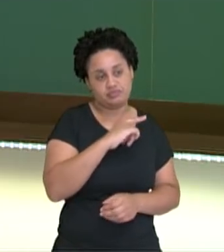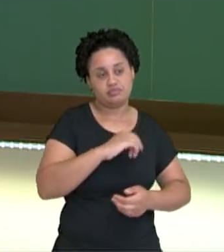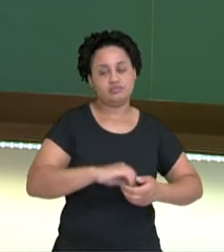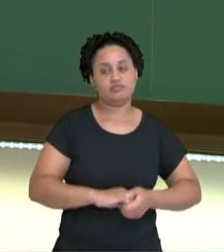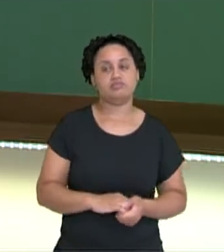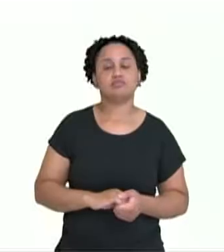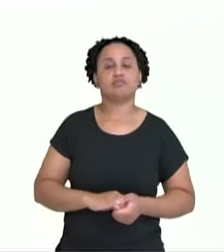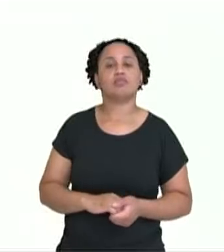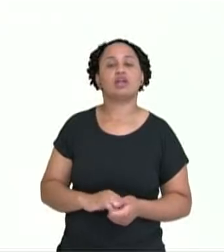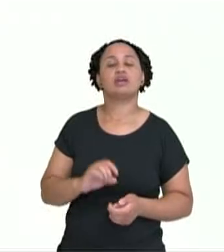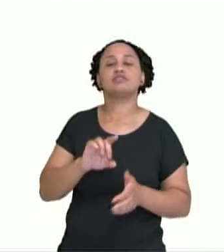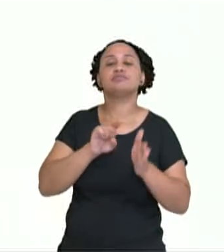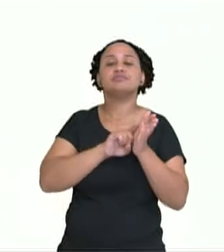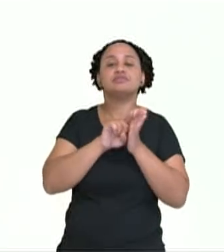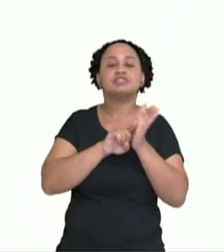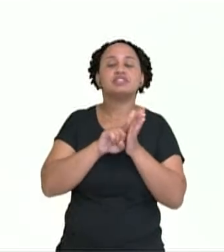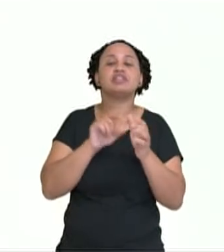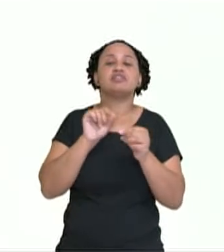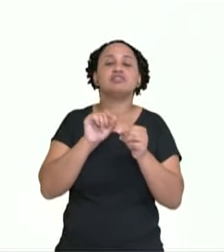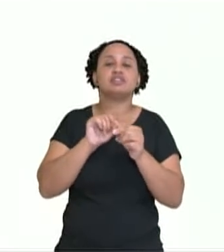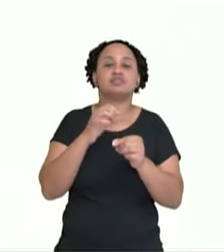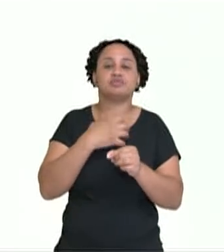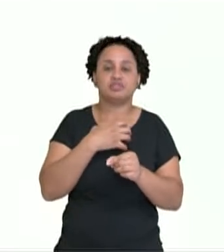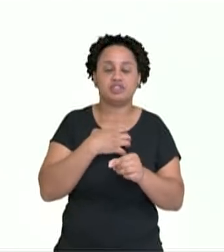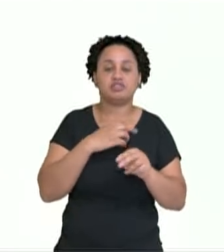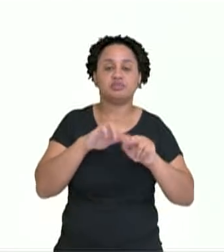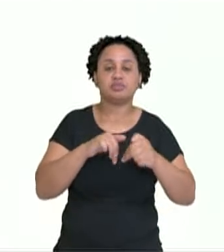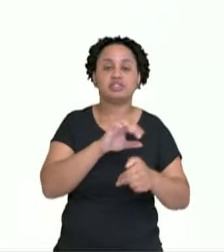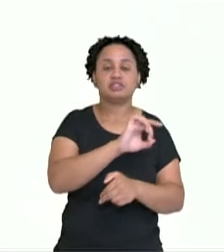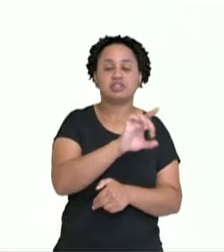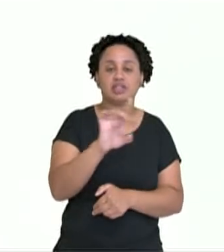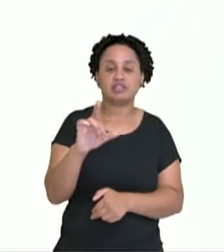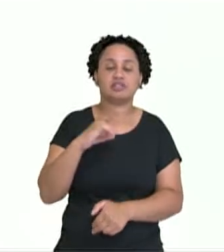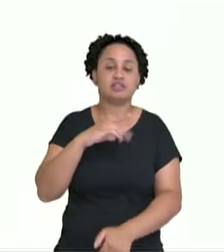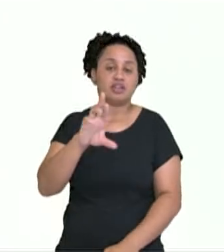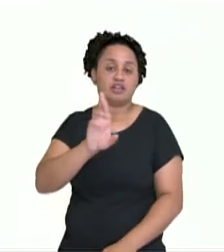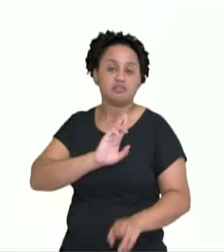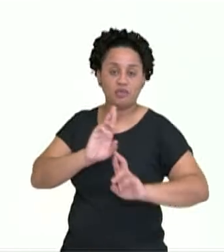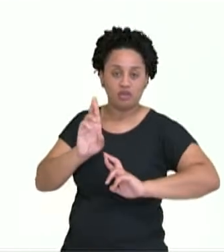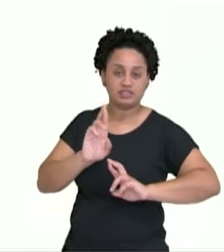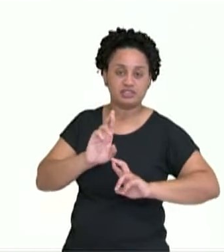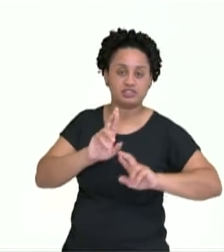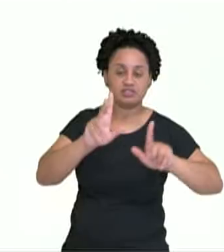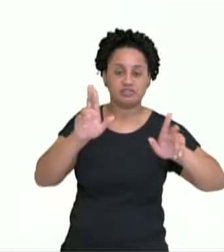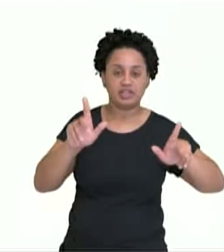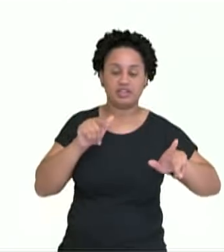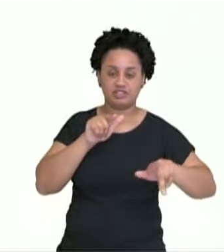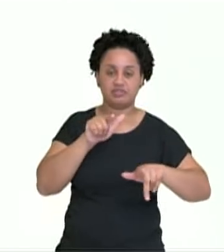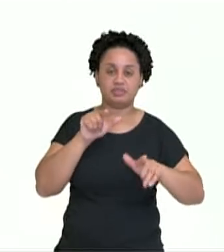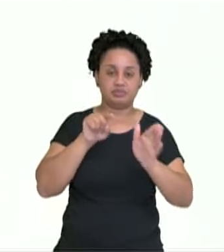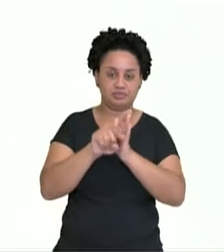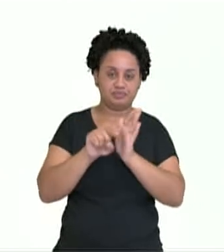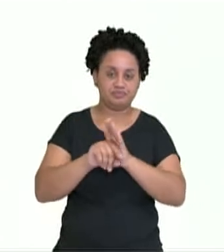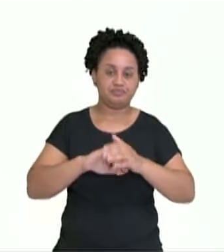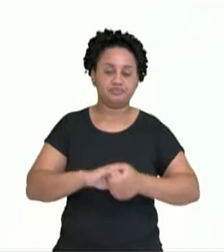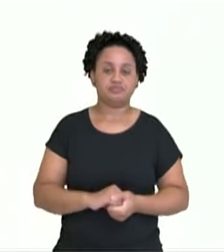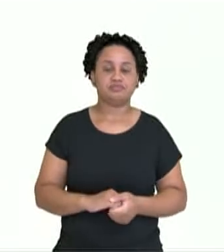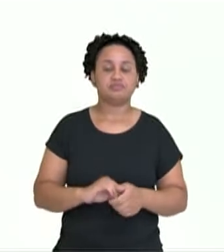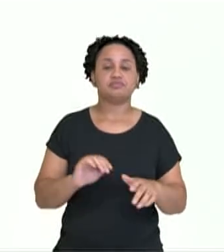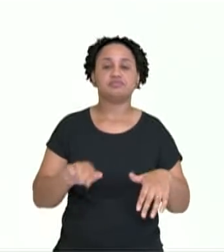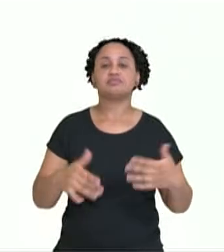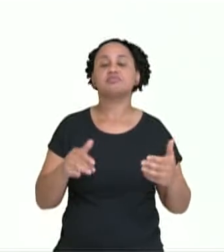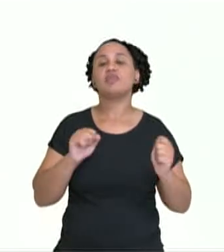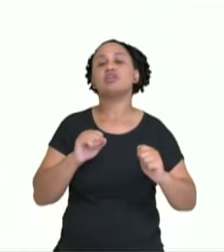pesquisa é feita de uma maneira, por isso cada um traz um tipo de resultado para as mesmas perguntas. Elas também podem